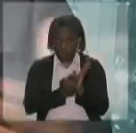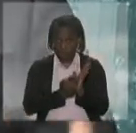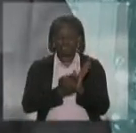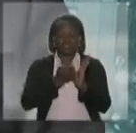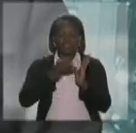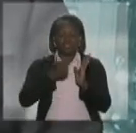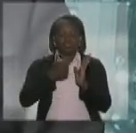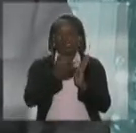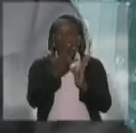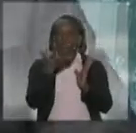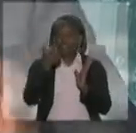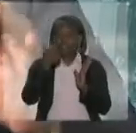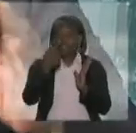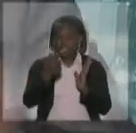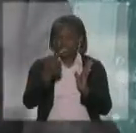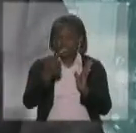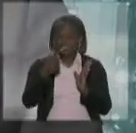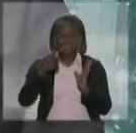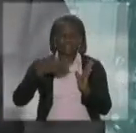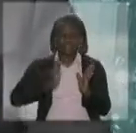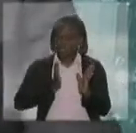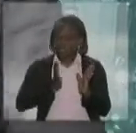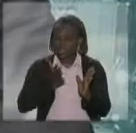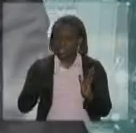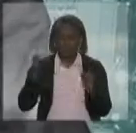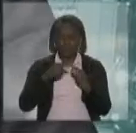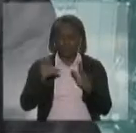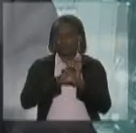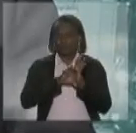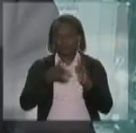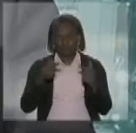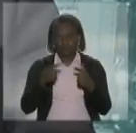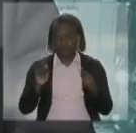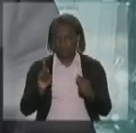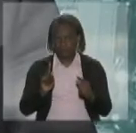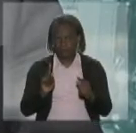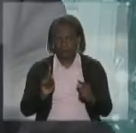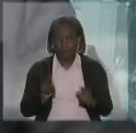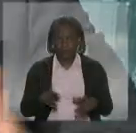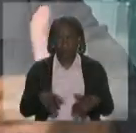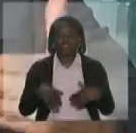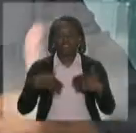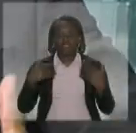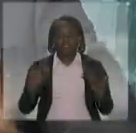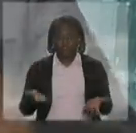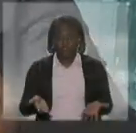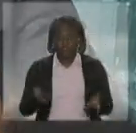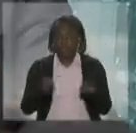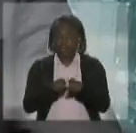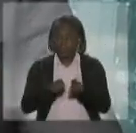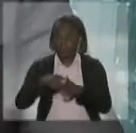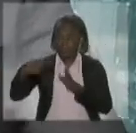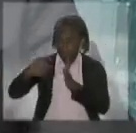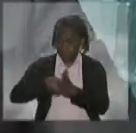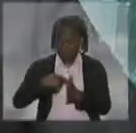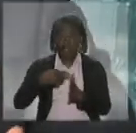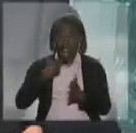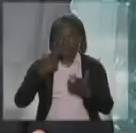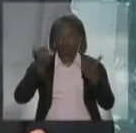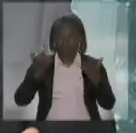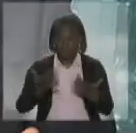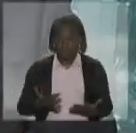17 são flagrantemente inconstitucionais e aí indagado ele diz